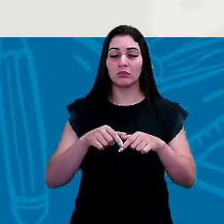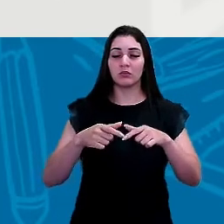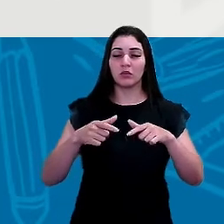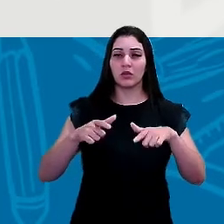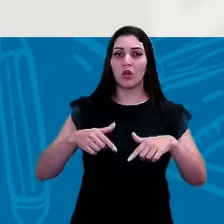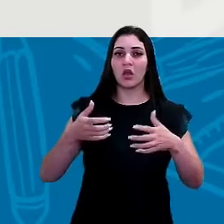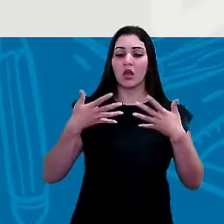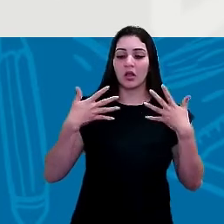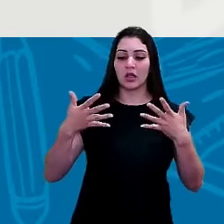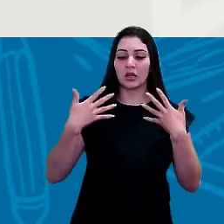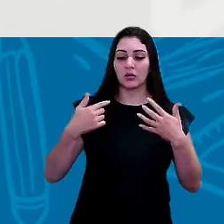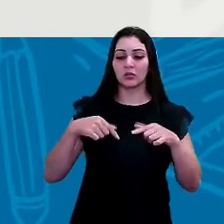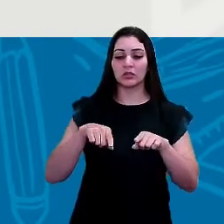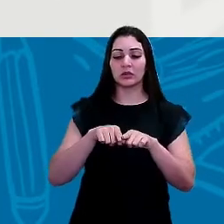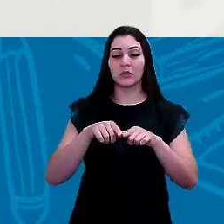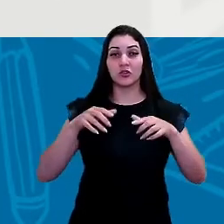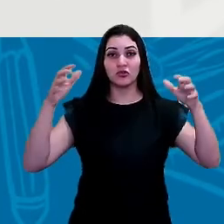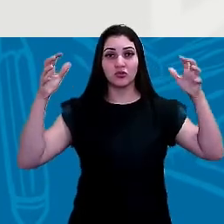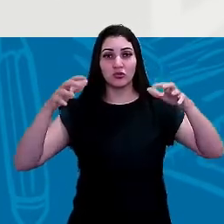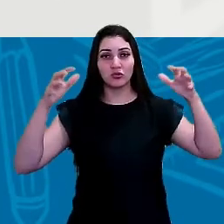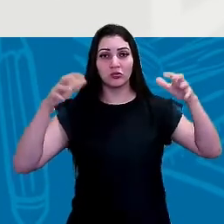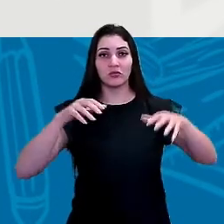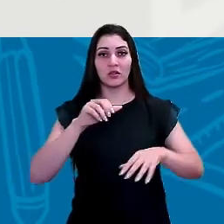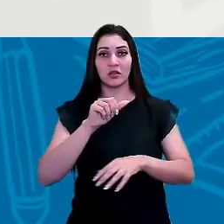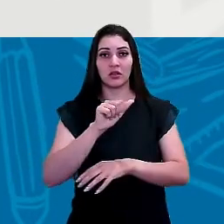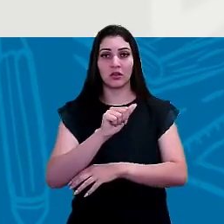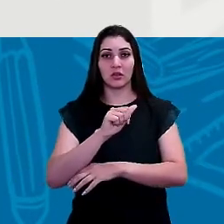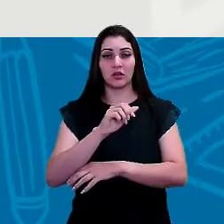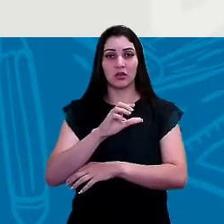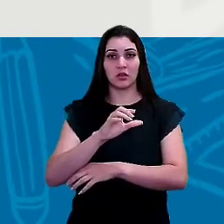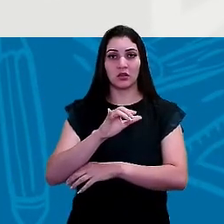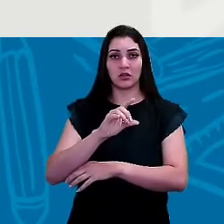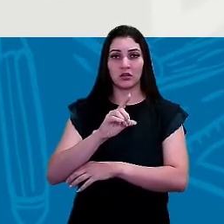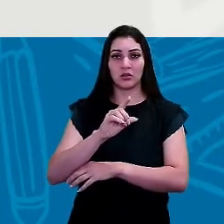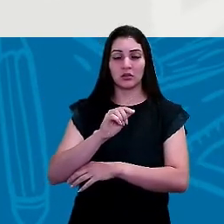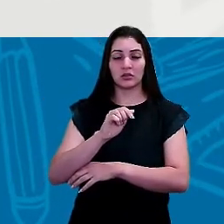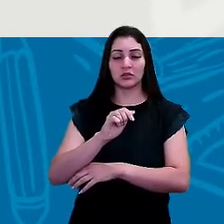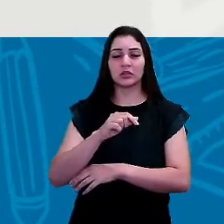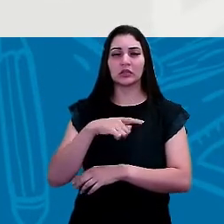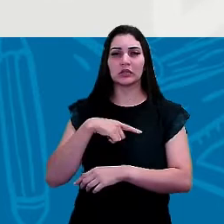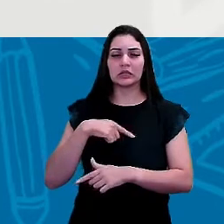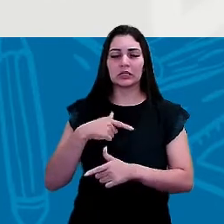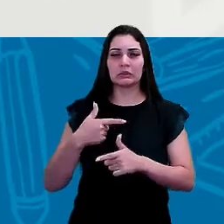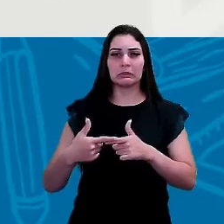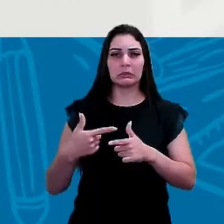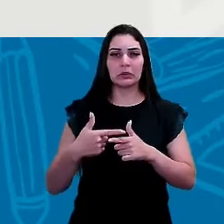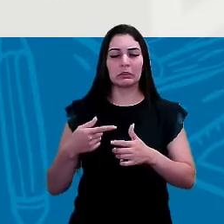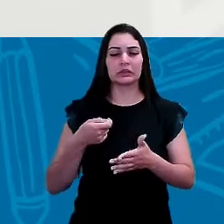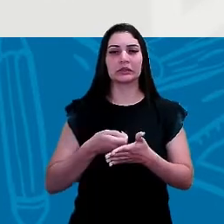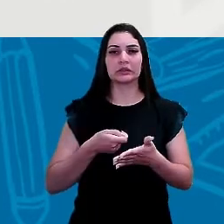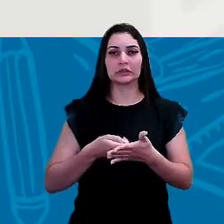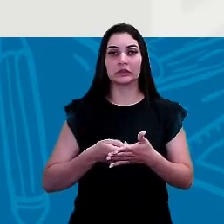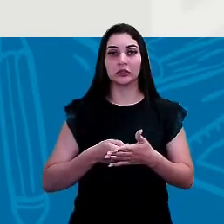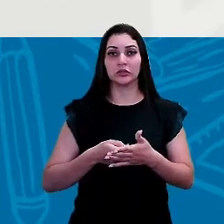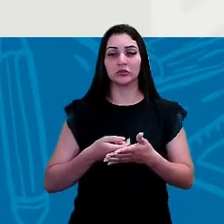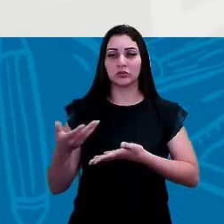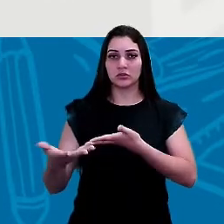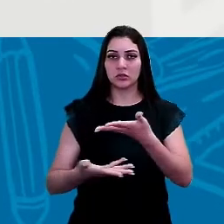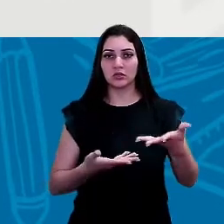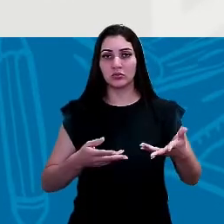ácida, né? São alguns dos problemas decorrentes da interação do ser humano com a natureza.